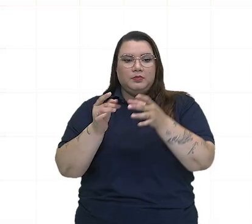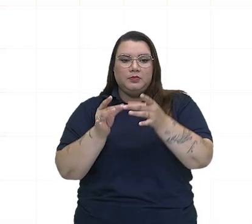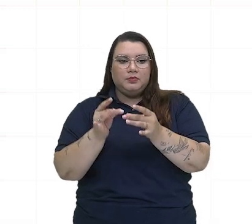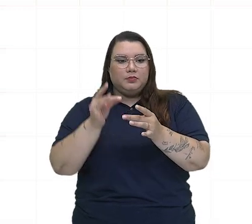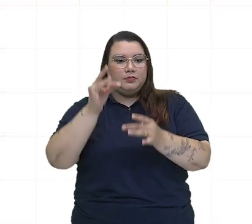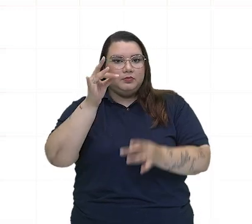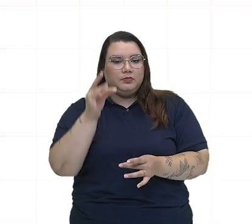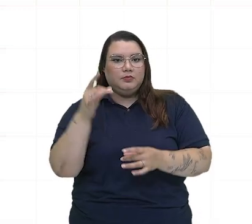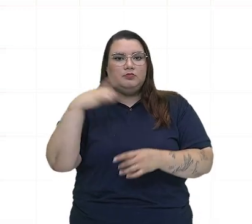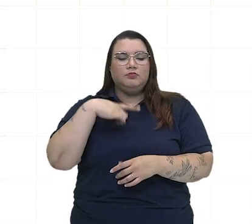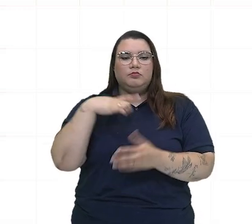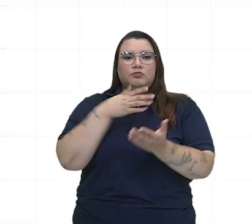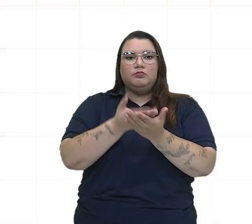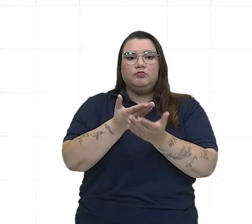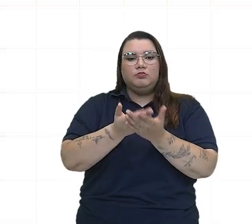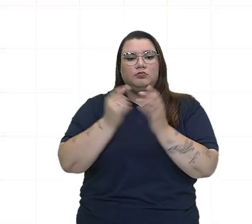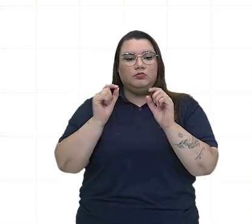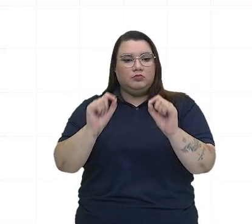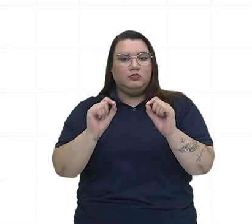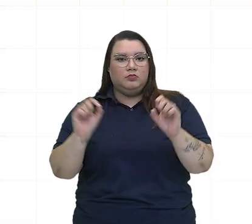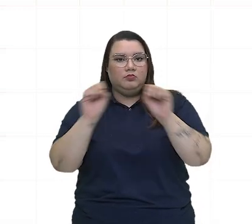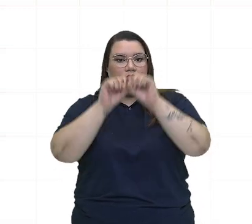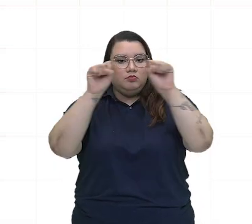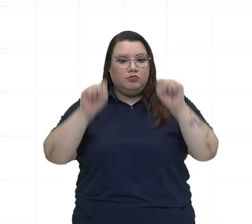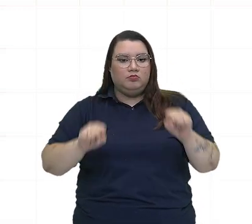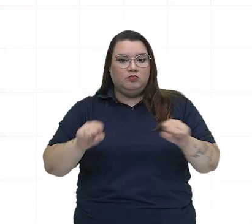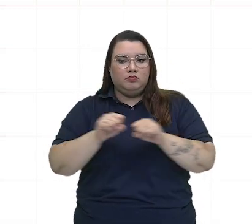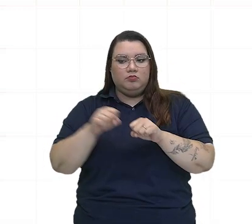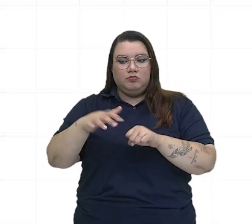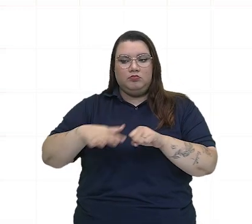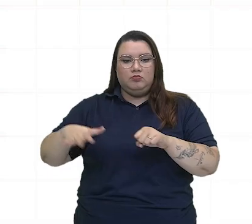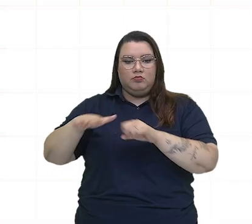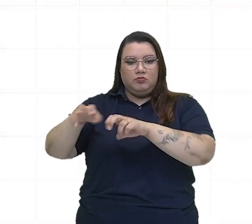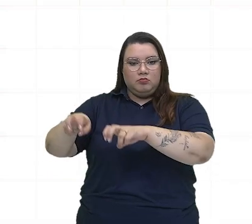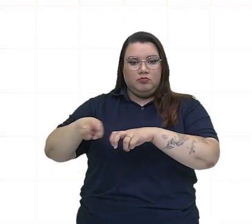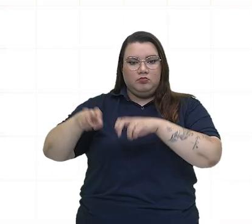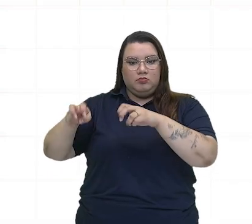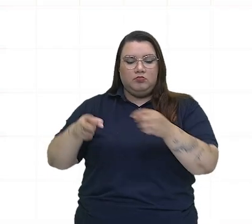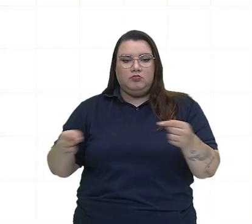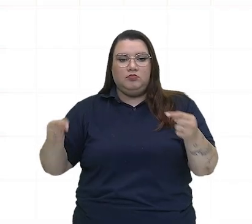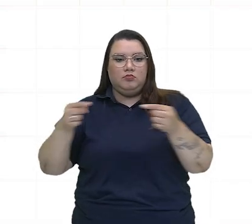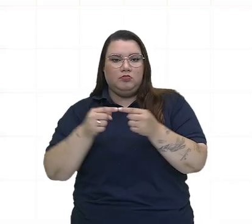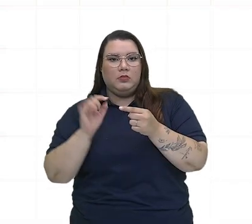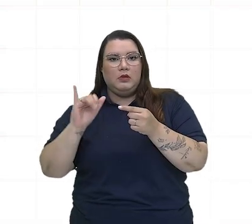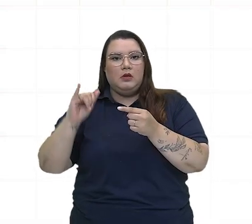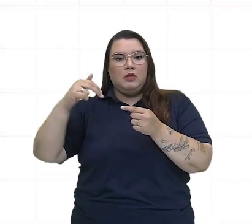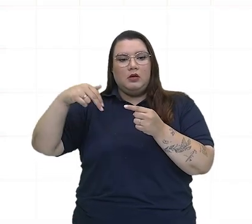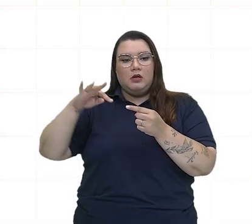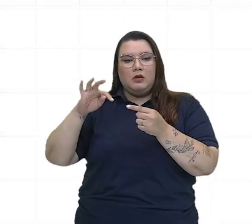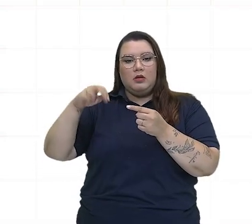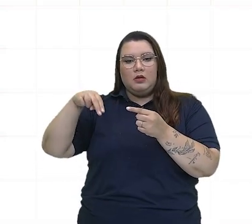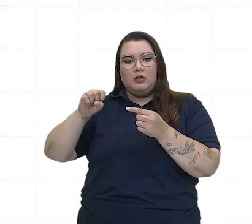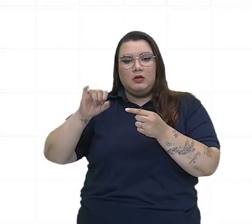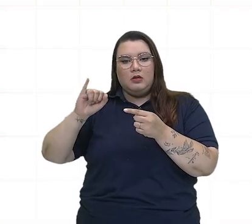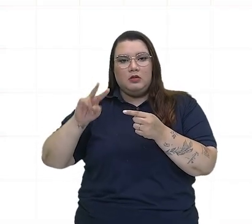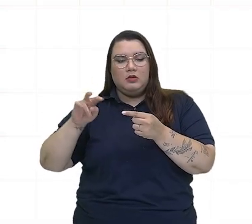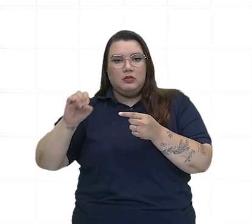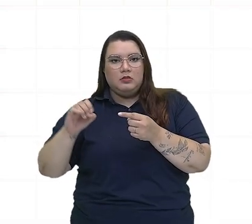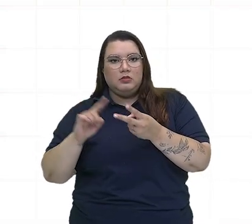No detalhamento, nós iremos estudar sobre sistemas agrícolas intensivo e